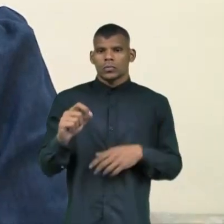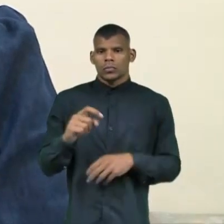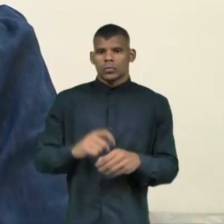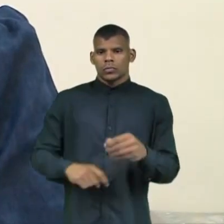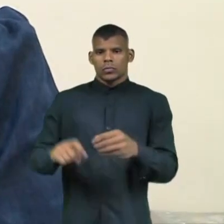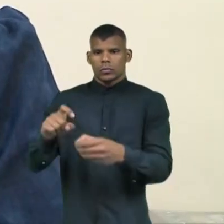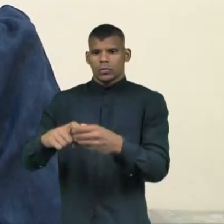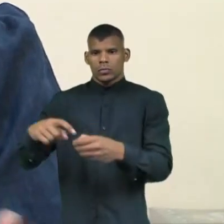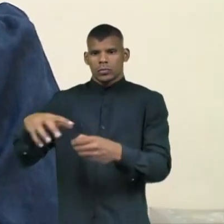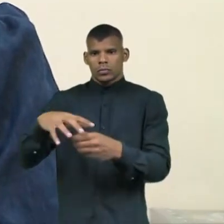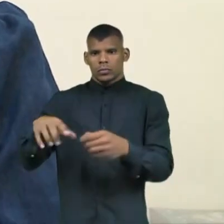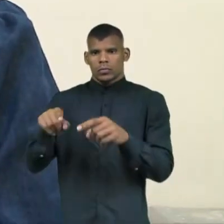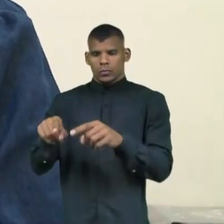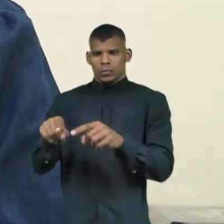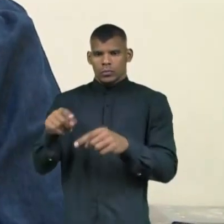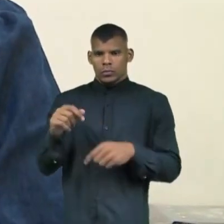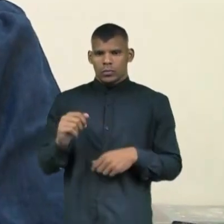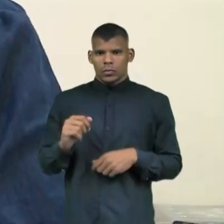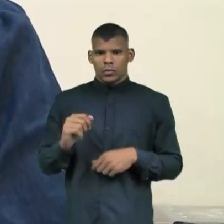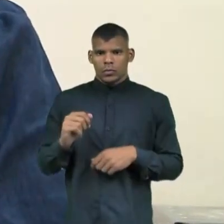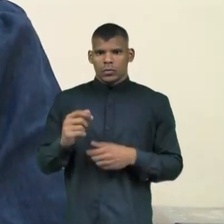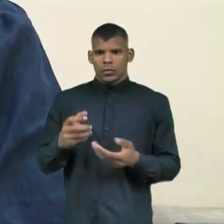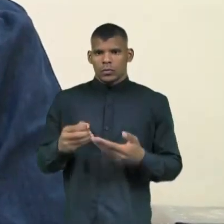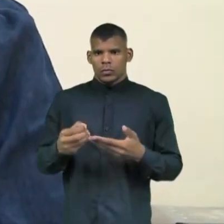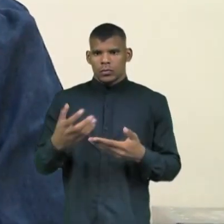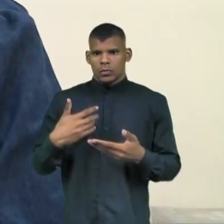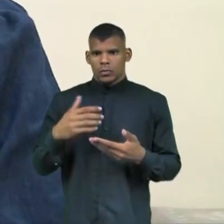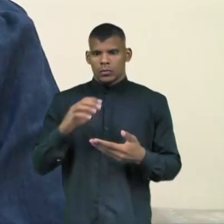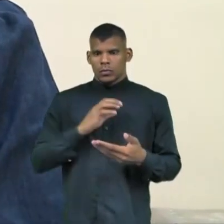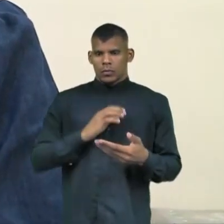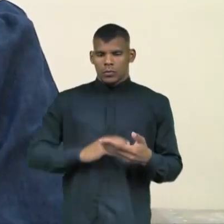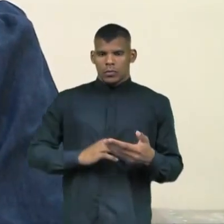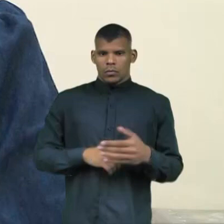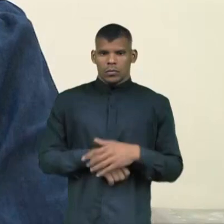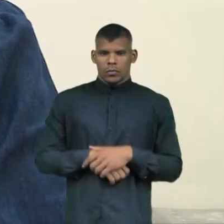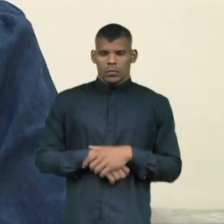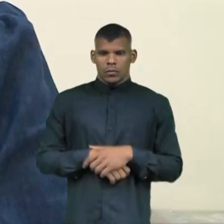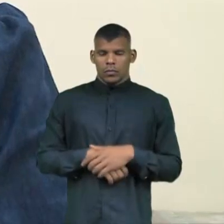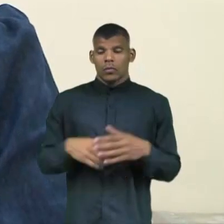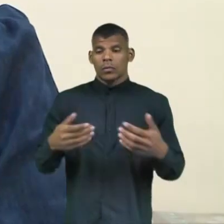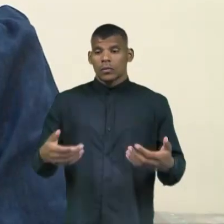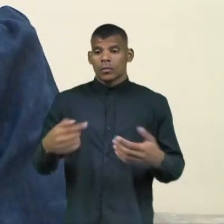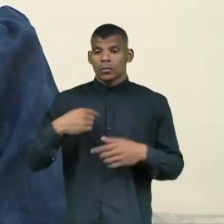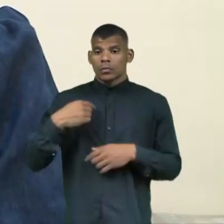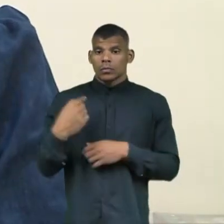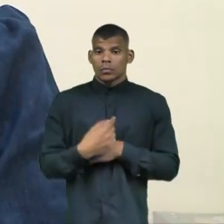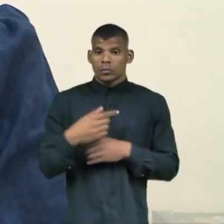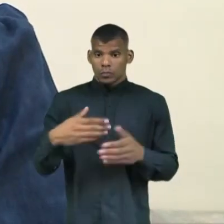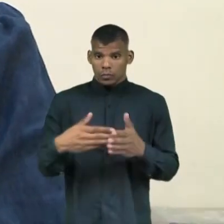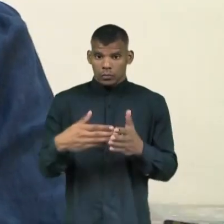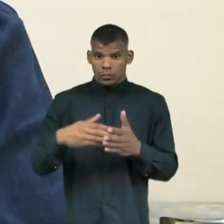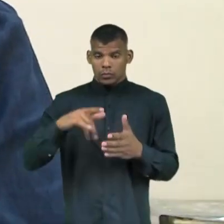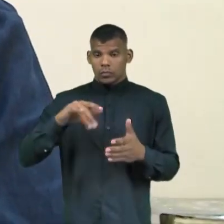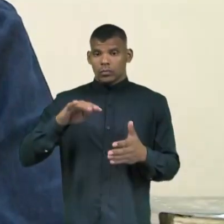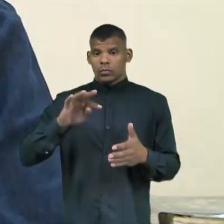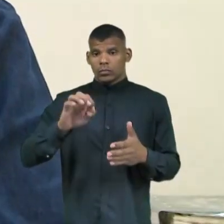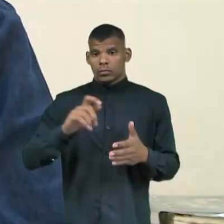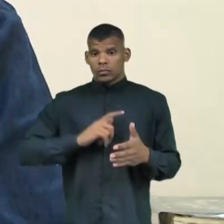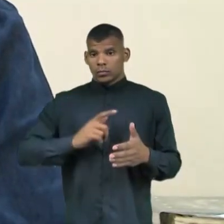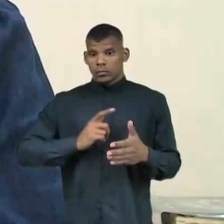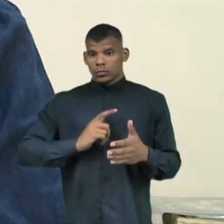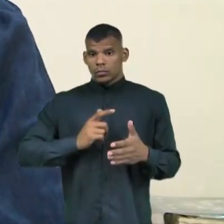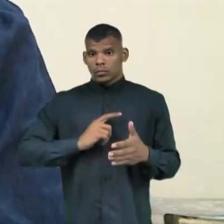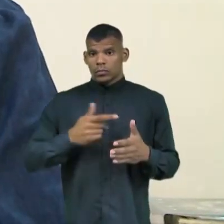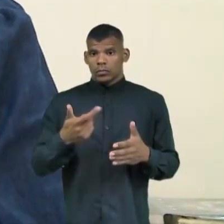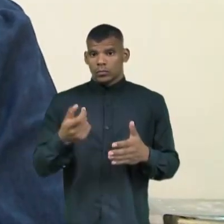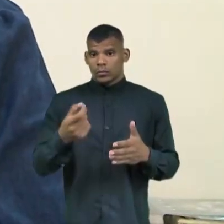setor, nós enviamos para o cidadão. Então, nós temos um prazo a ser cumprido, prazo máximo de